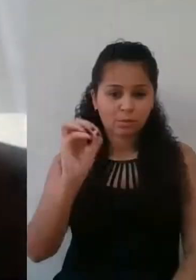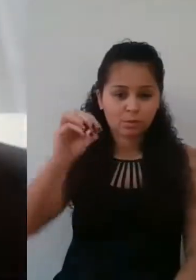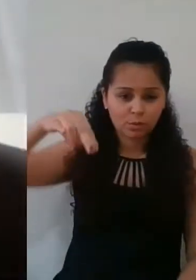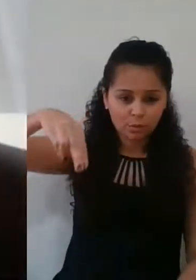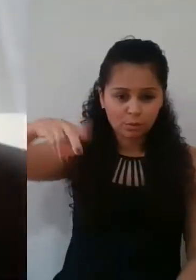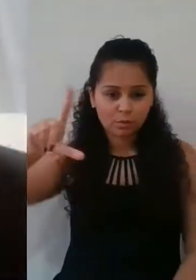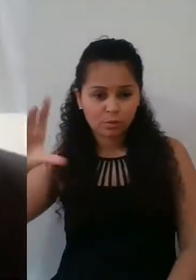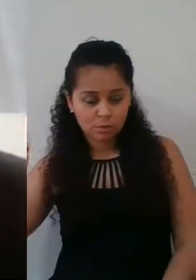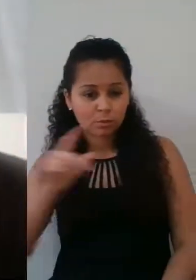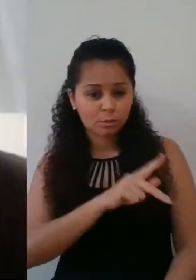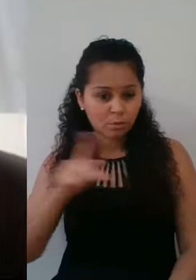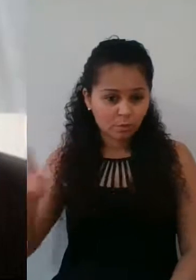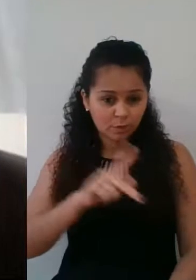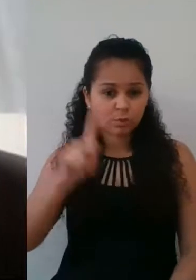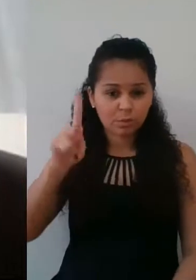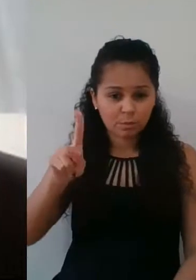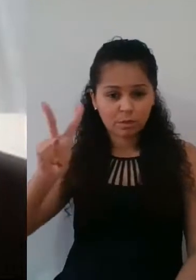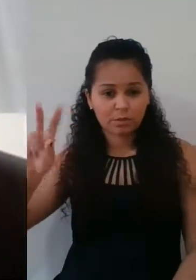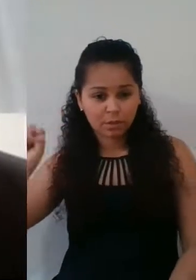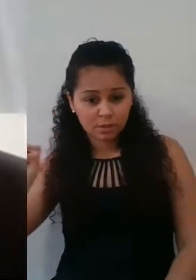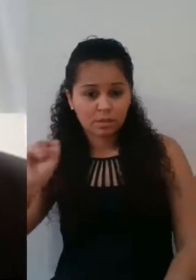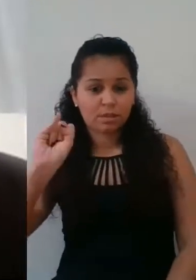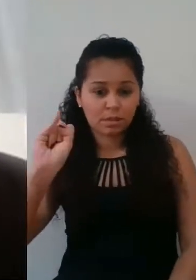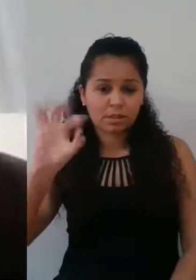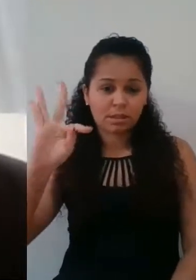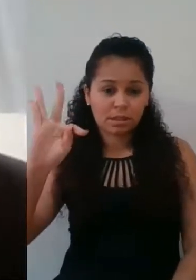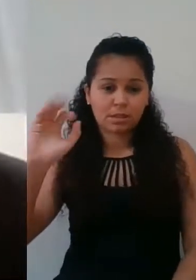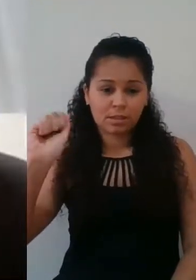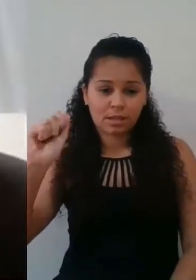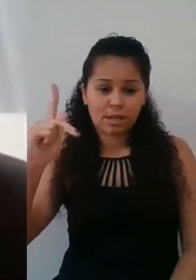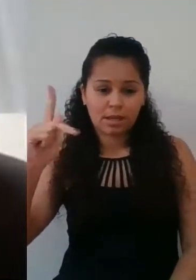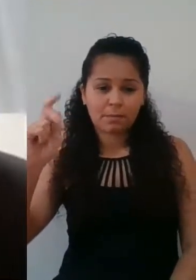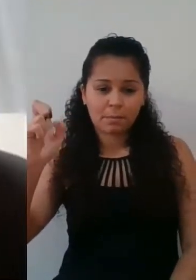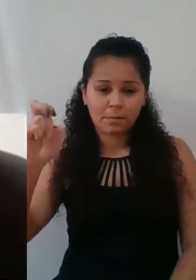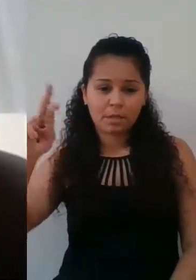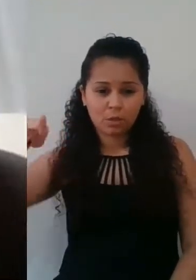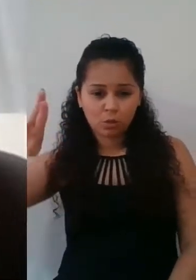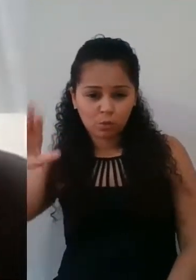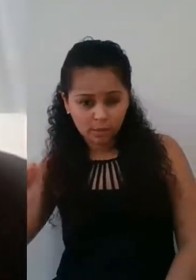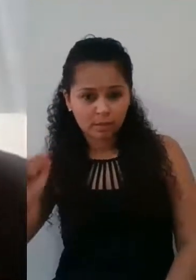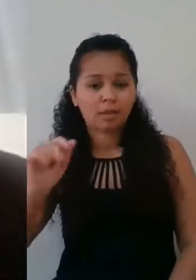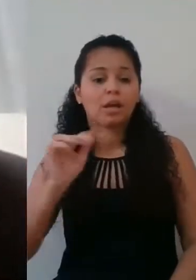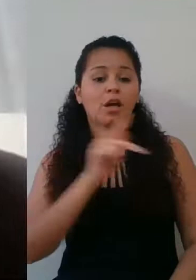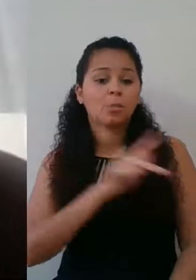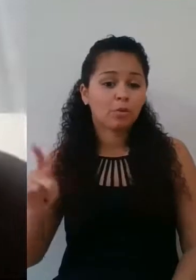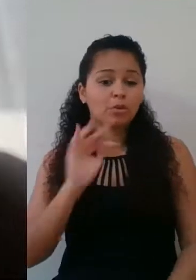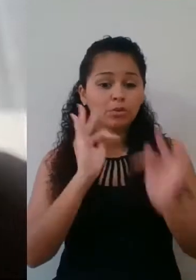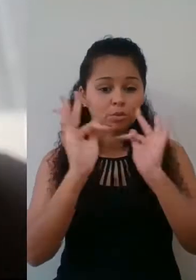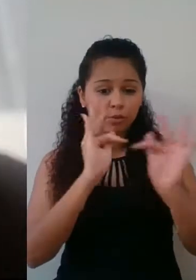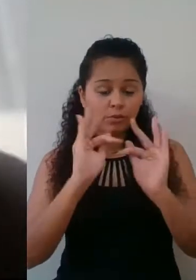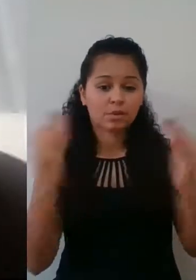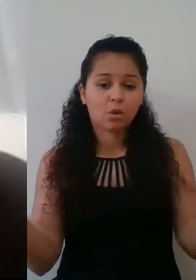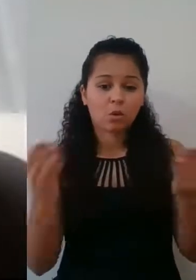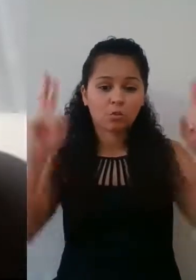Olá pessoal, meu nome é Rômulo Costa, sou tutor do PVS de Itaperuna, tutor de Física, e nosso assunto de hoje é a respeito